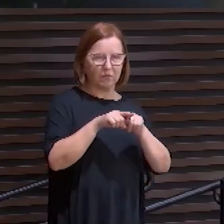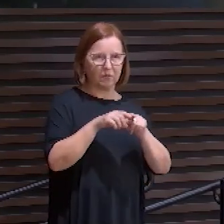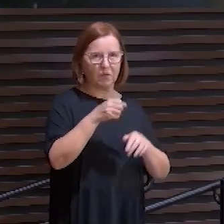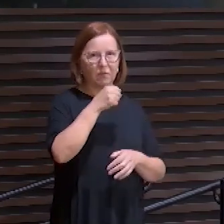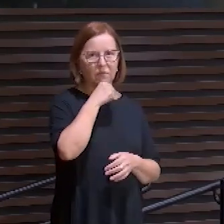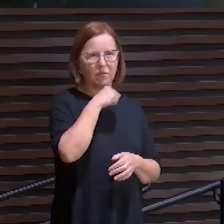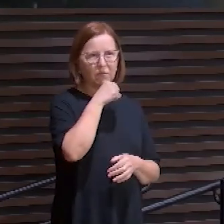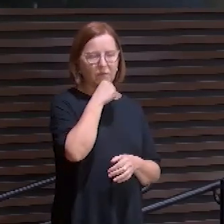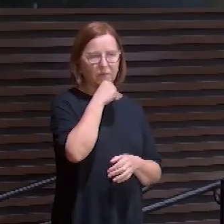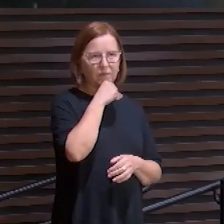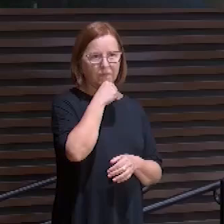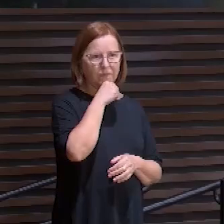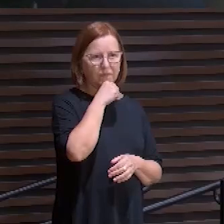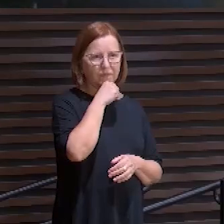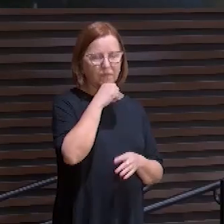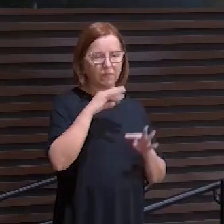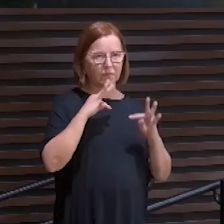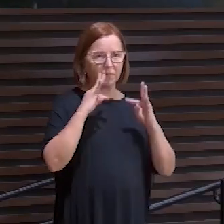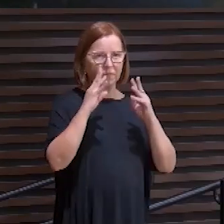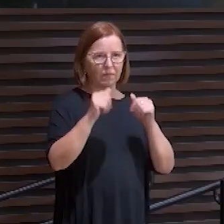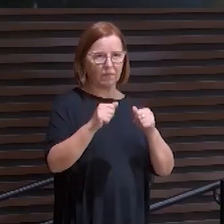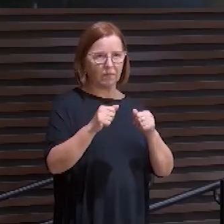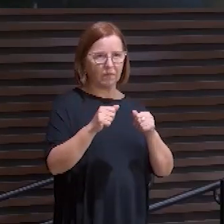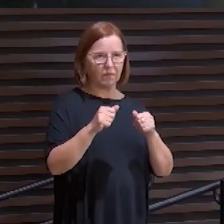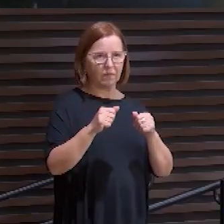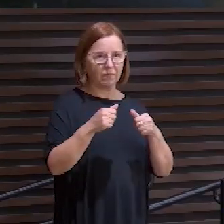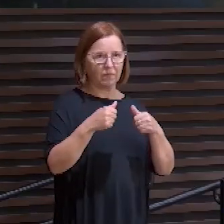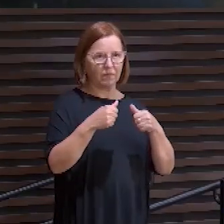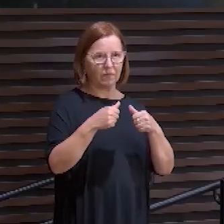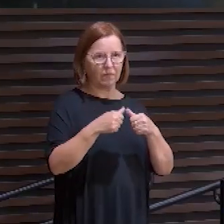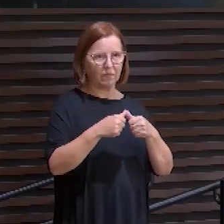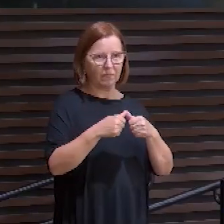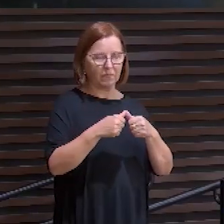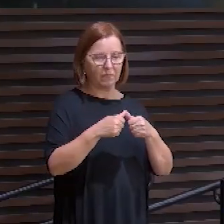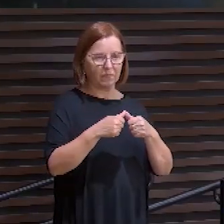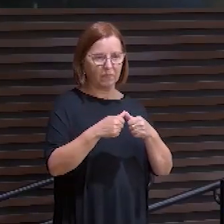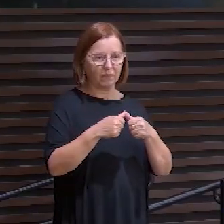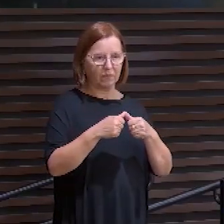vovó, todos estão ao redor da Bíblia.